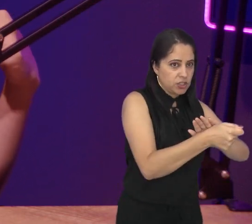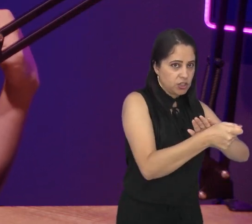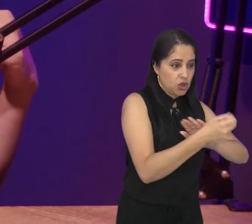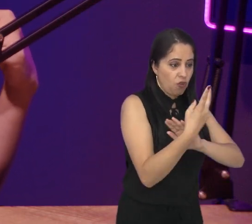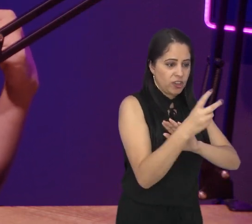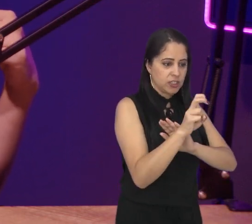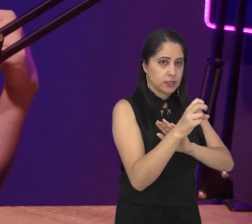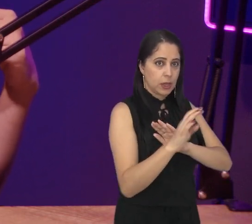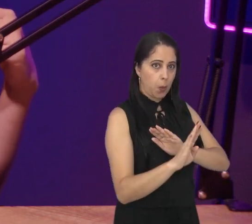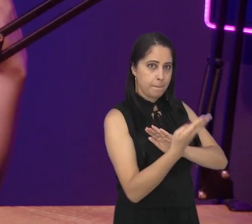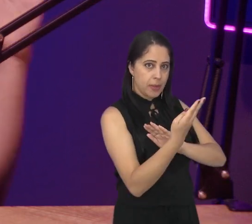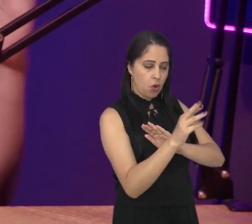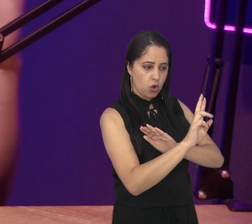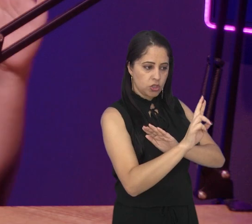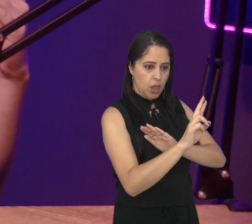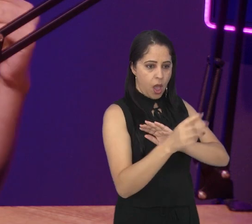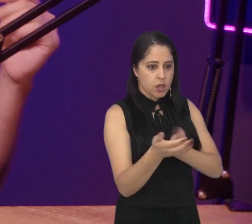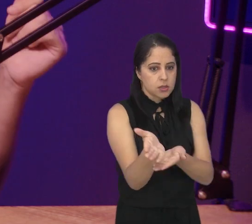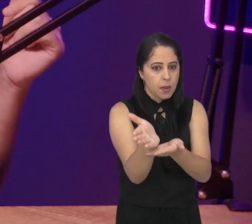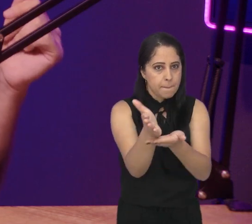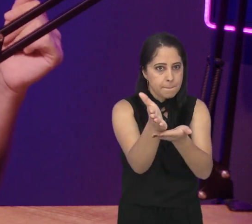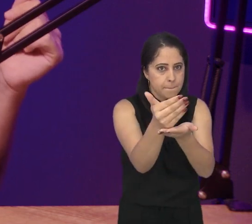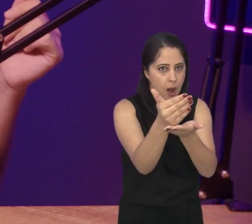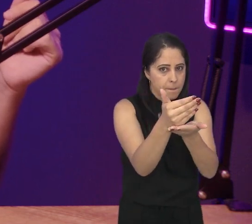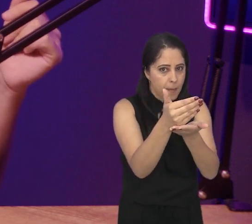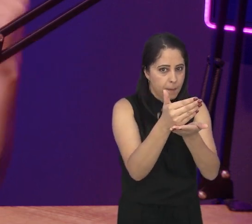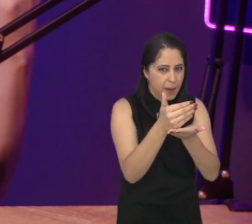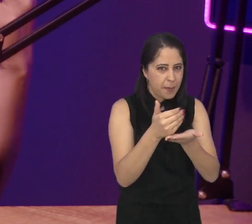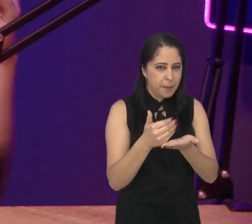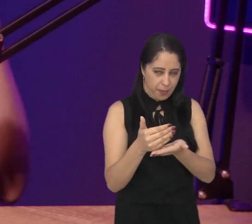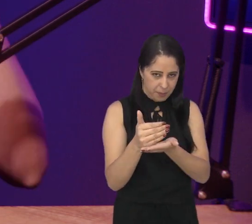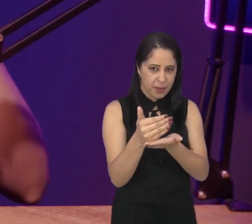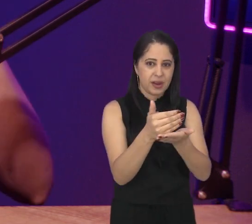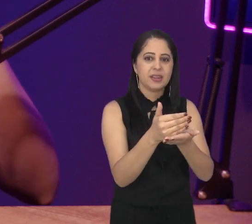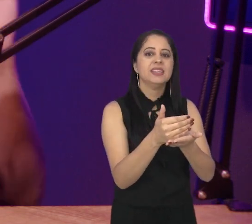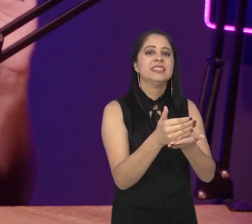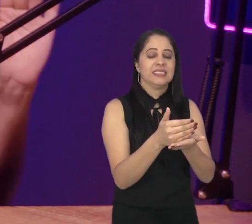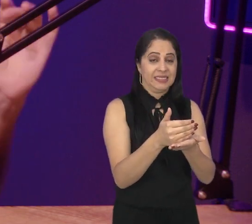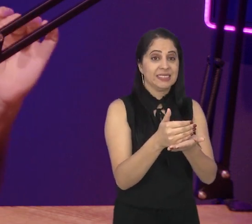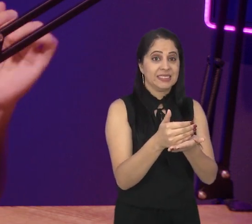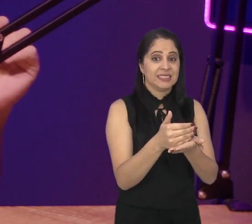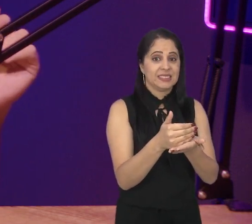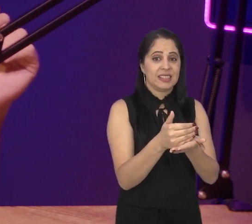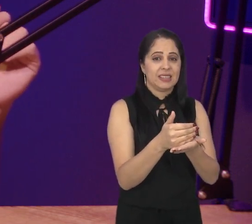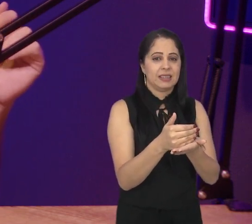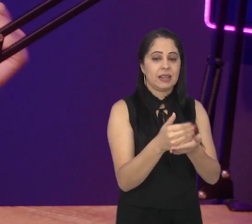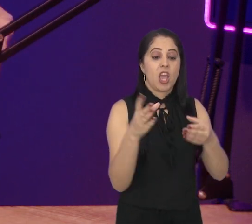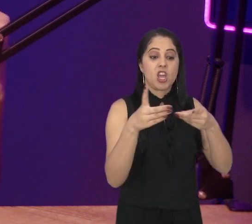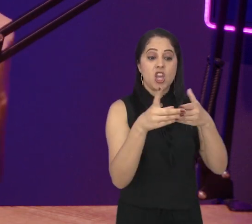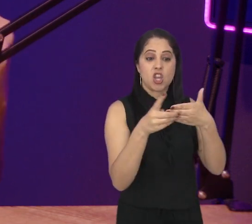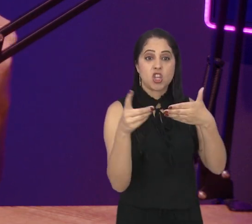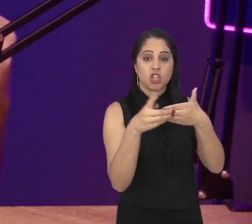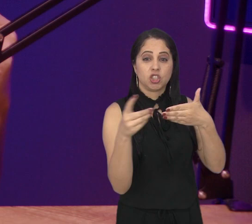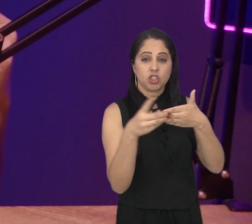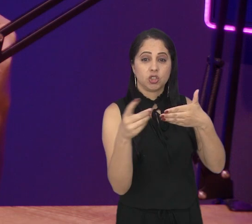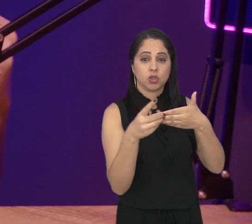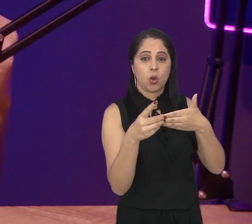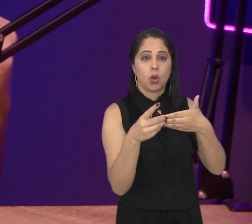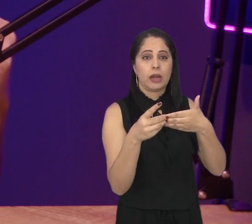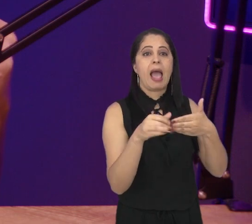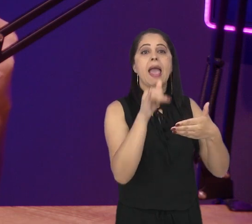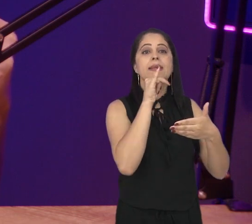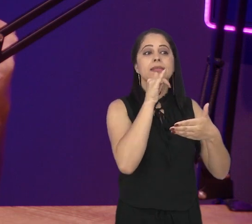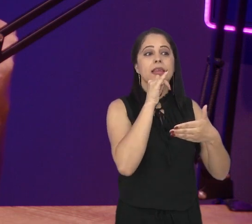recebeu foi mais ou menos aí, aqui eles colocam em dólares, tá meio confuso, mas em dólares,